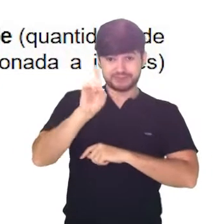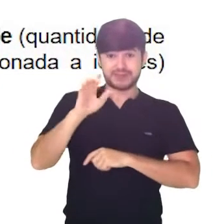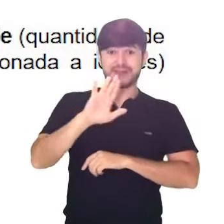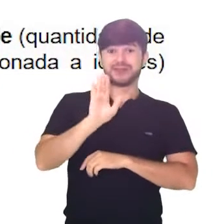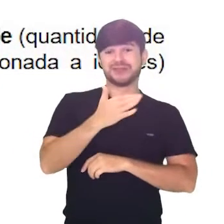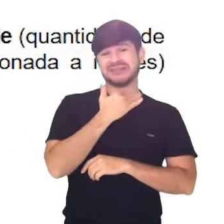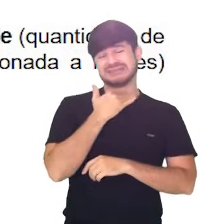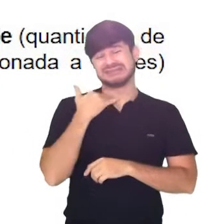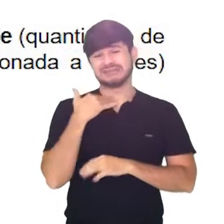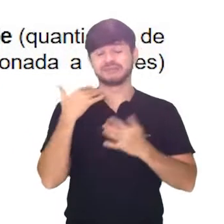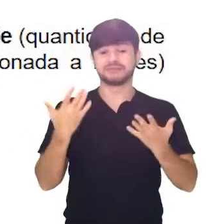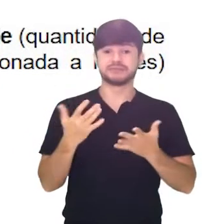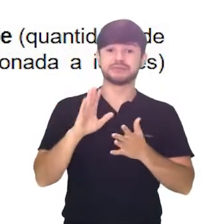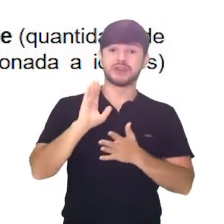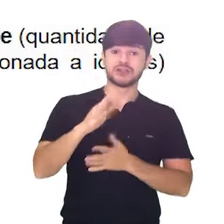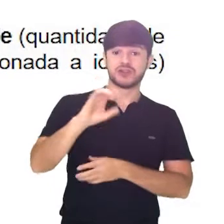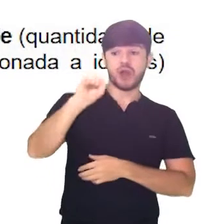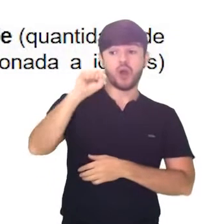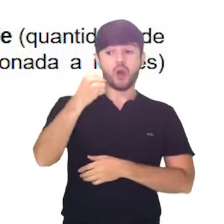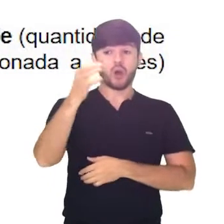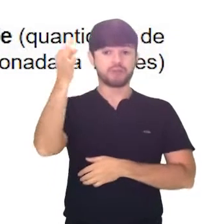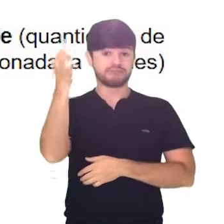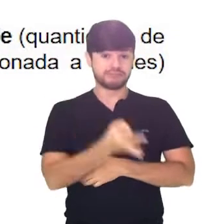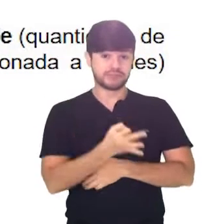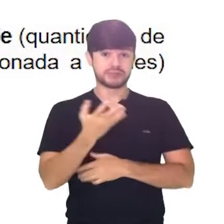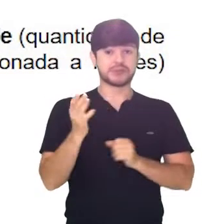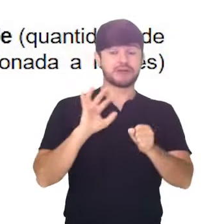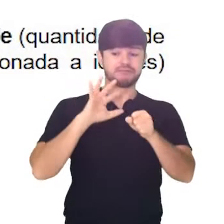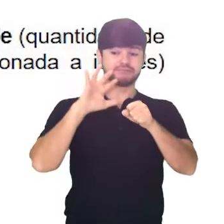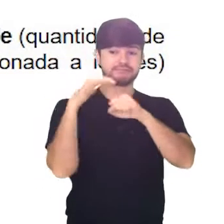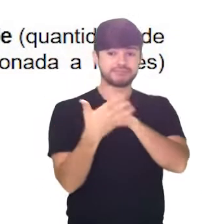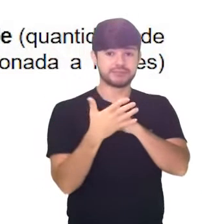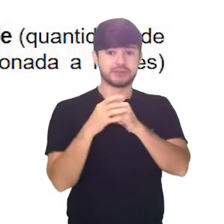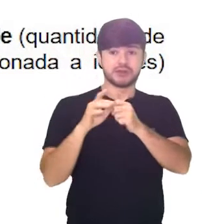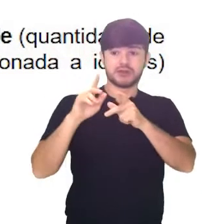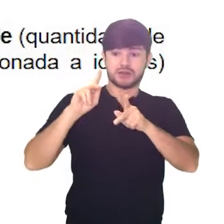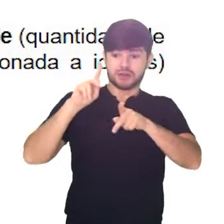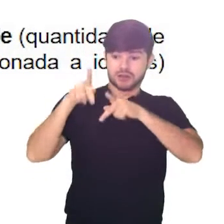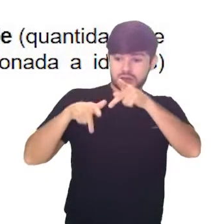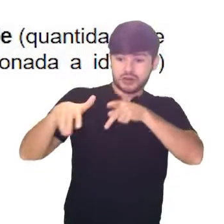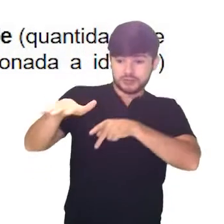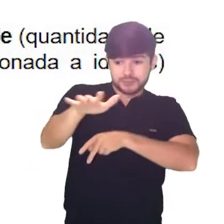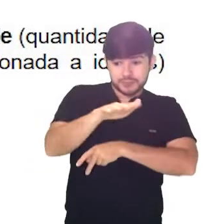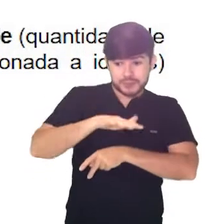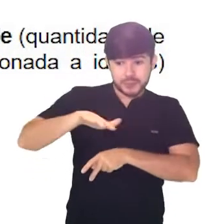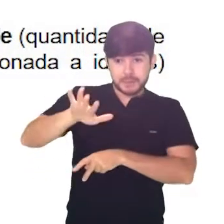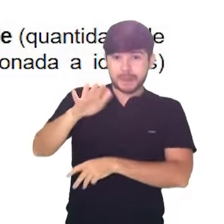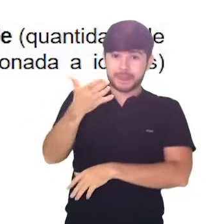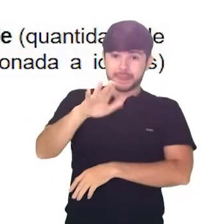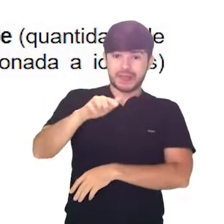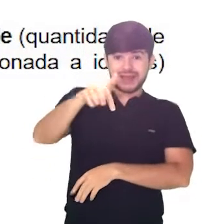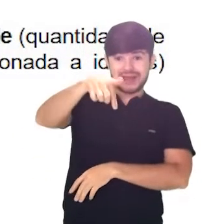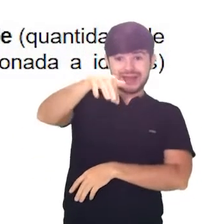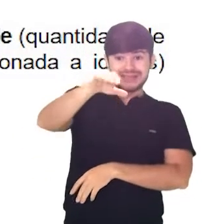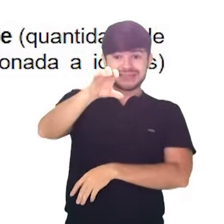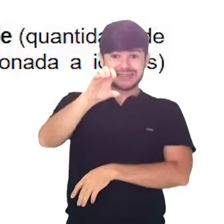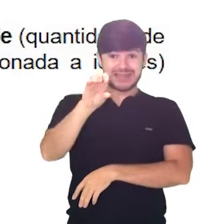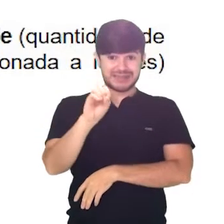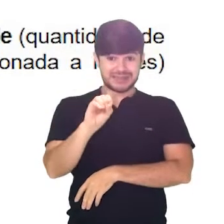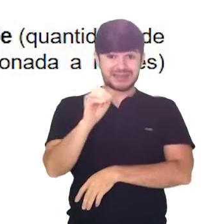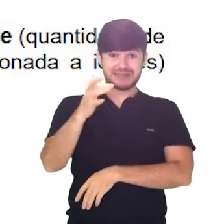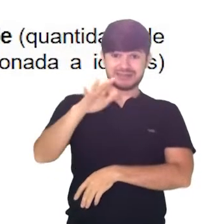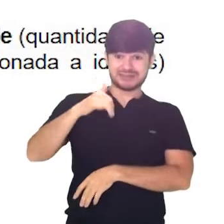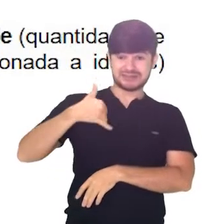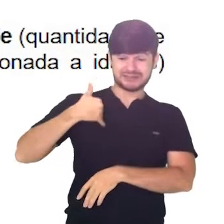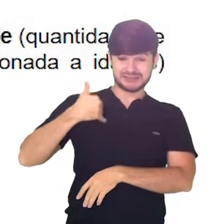Já 8% dos casos da Covid-19 envolvendo a população na faixa dos 70 anos acabaram em